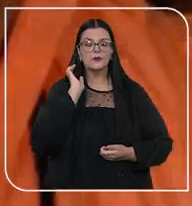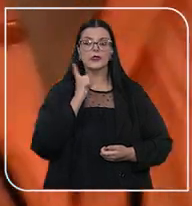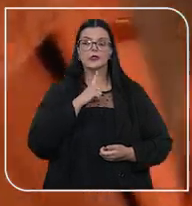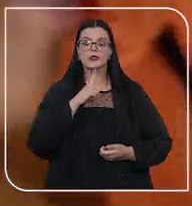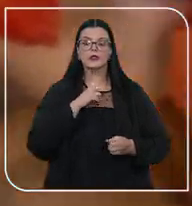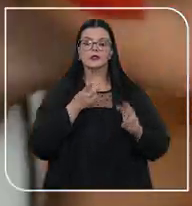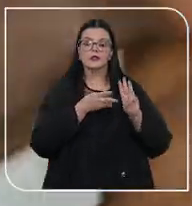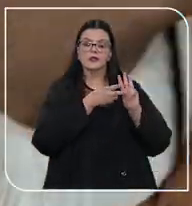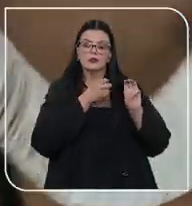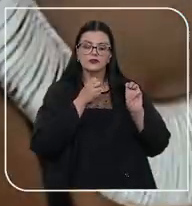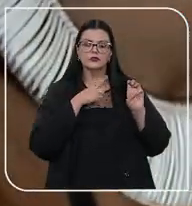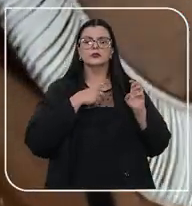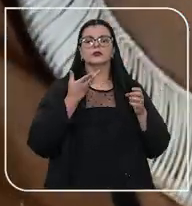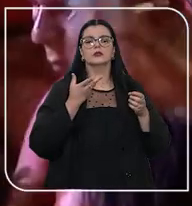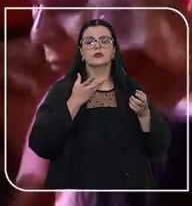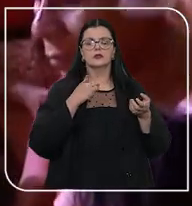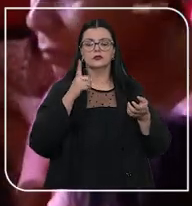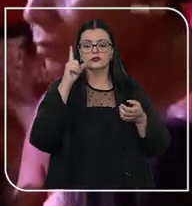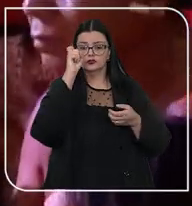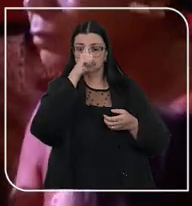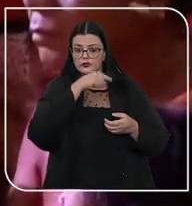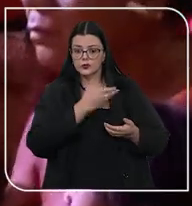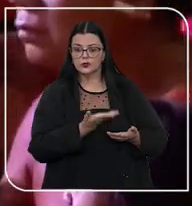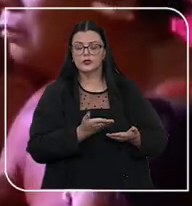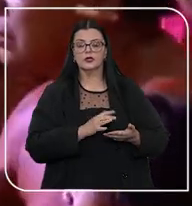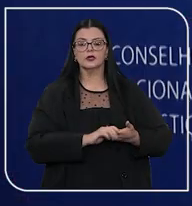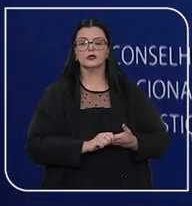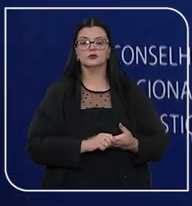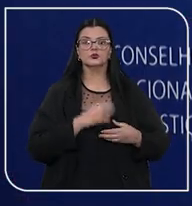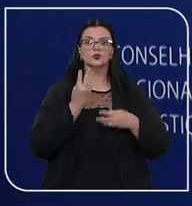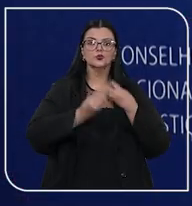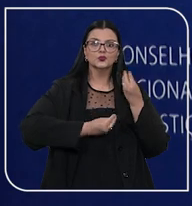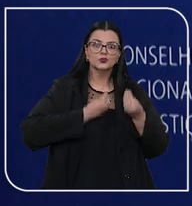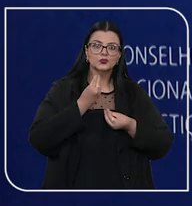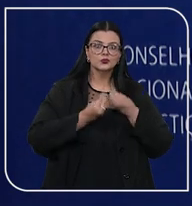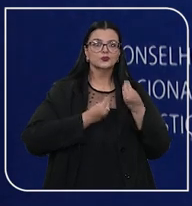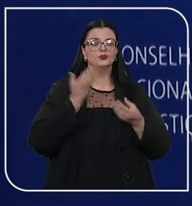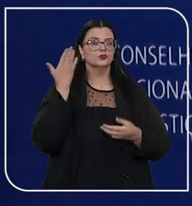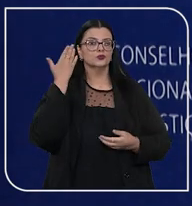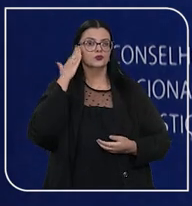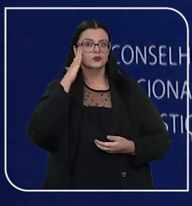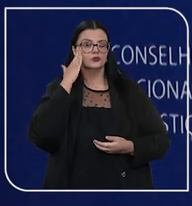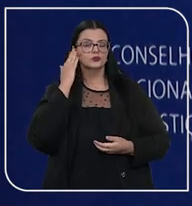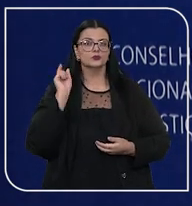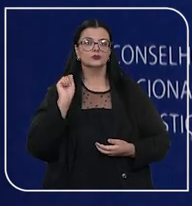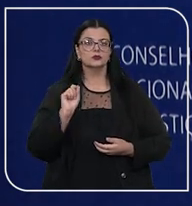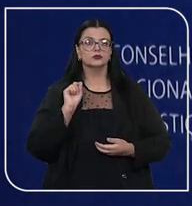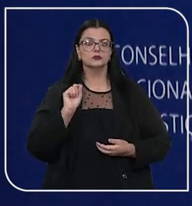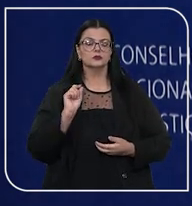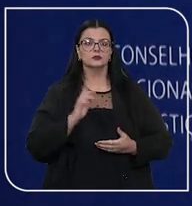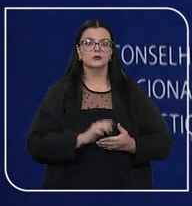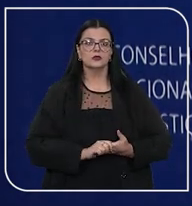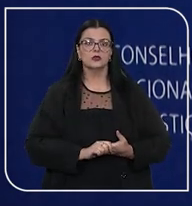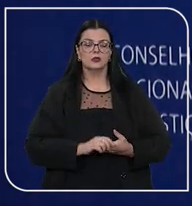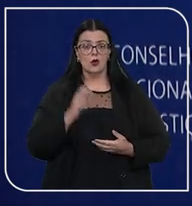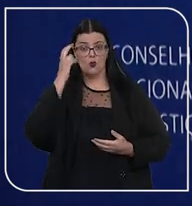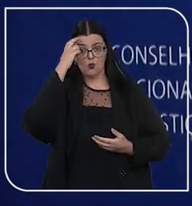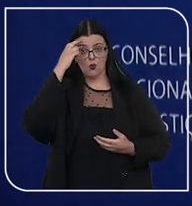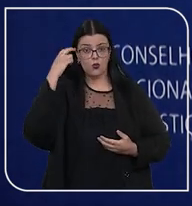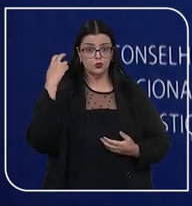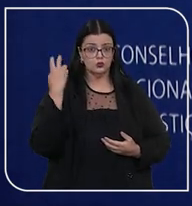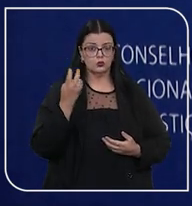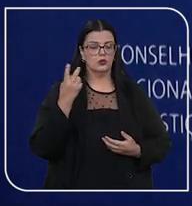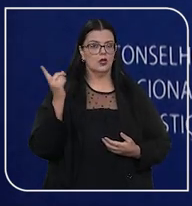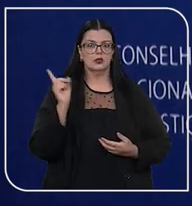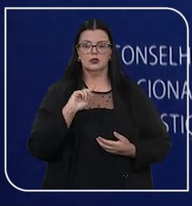Os indígenas, em geral, têm muitas dificuldades em compreender o que a cultura não